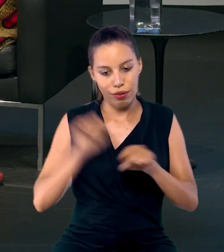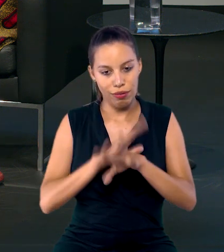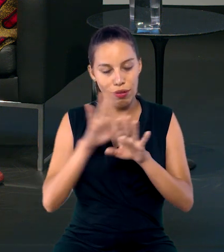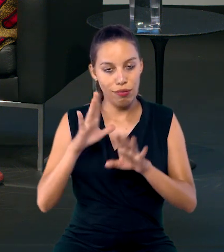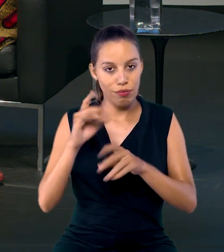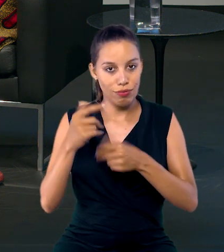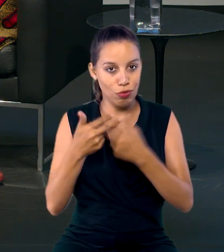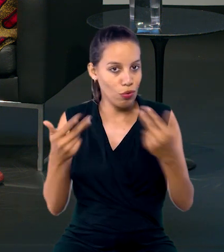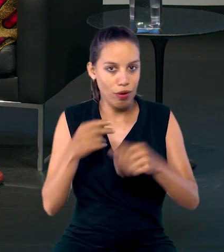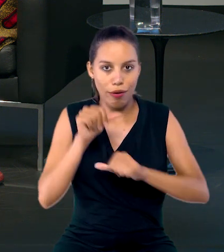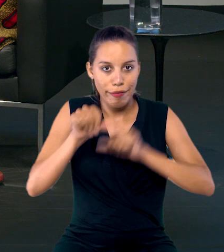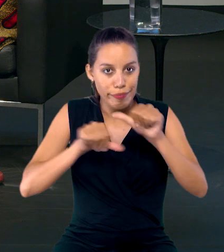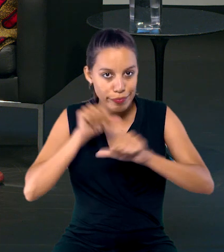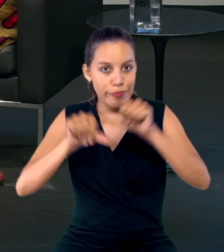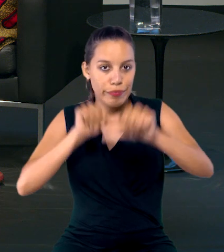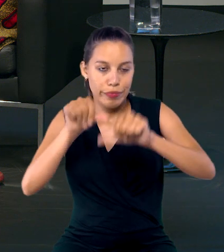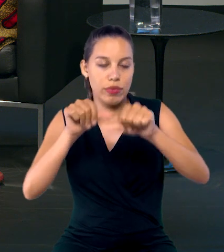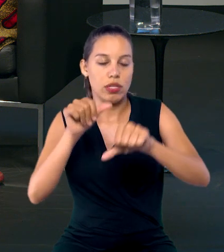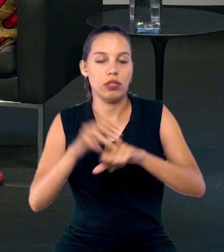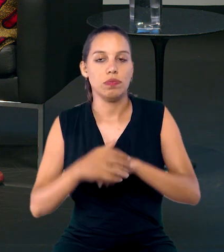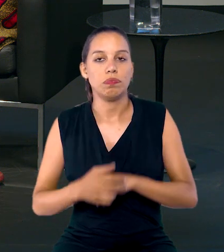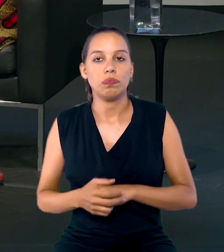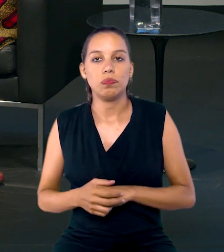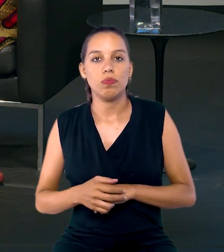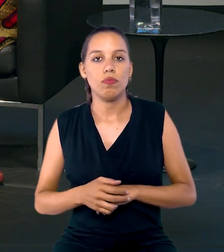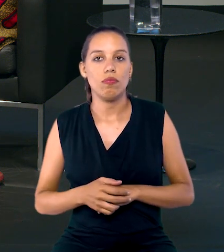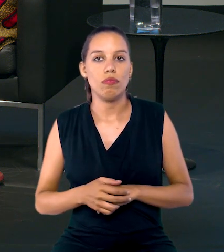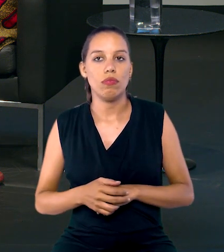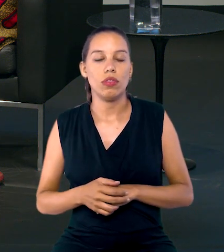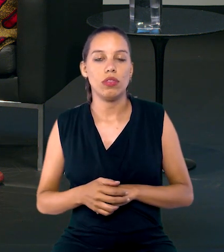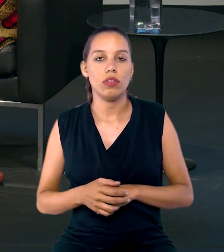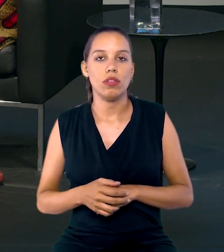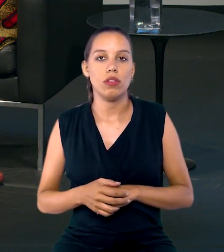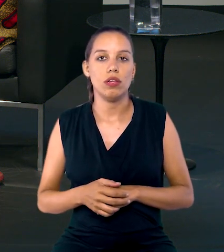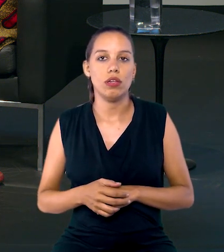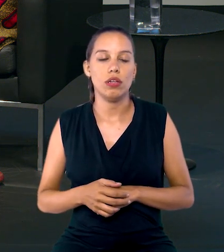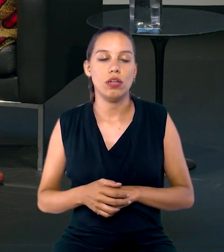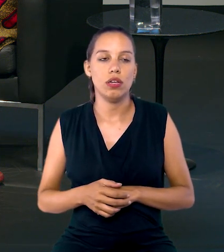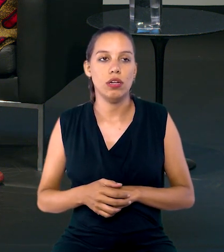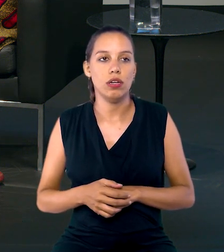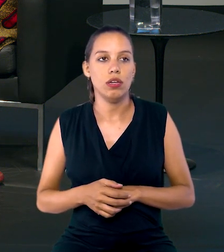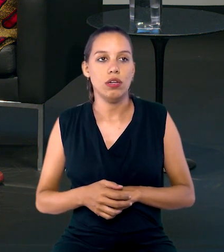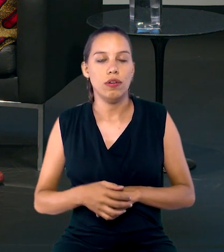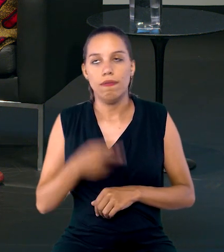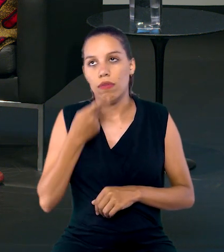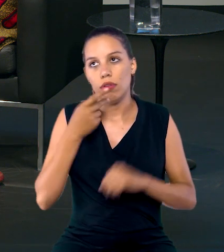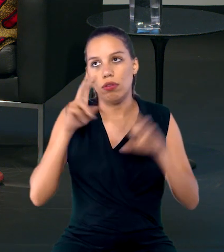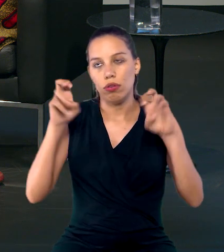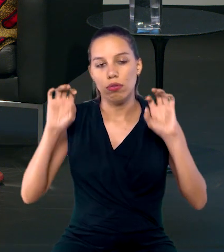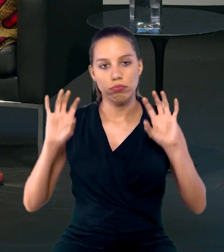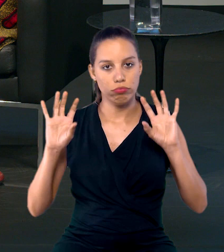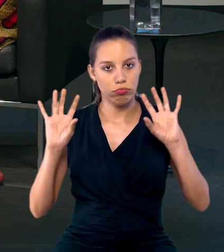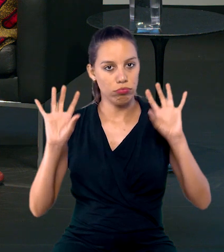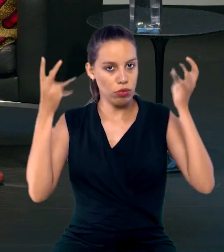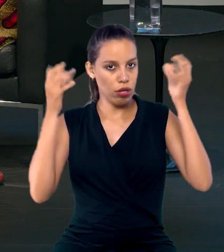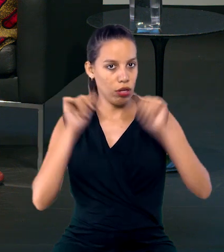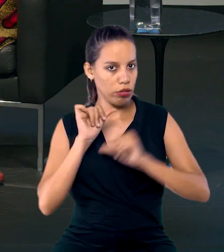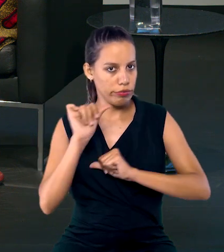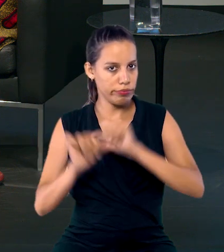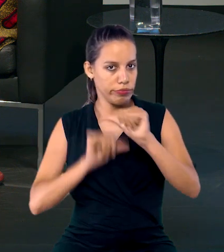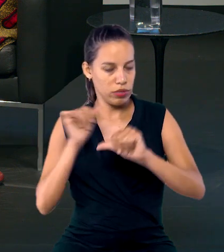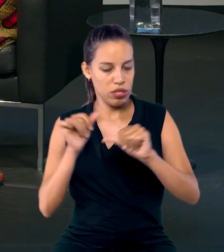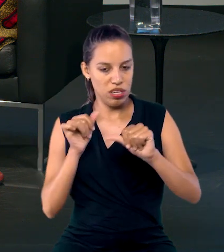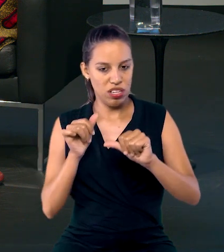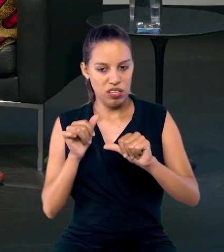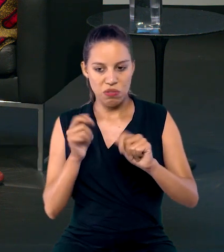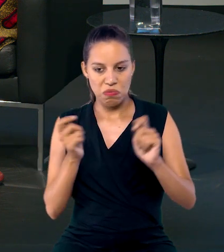em outro encontro a gente estava falando um pouquinho sobre isso, que a expressão mudança climática, ela de certa